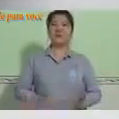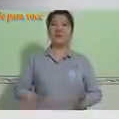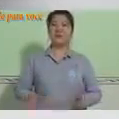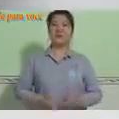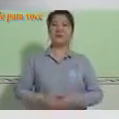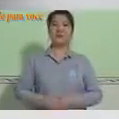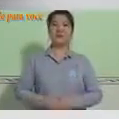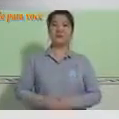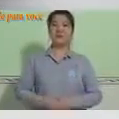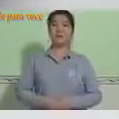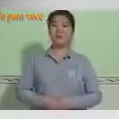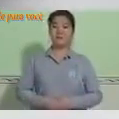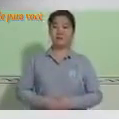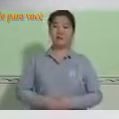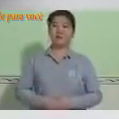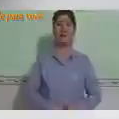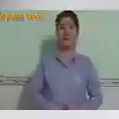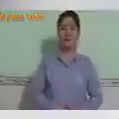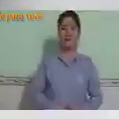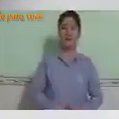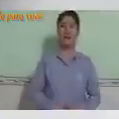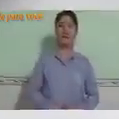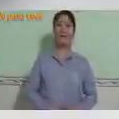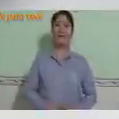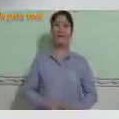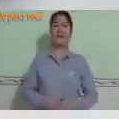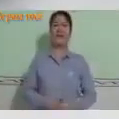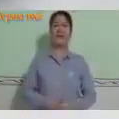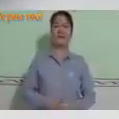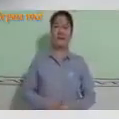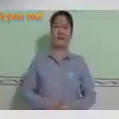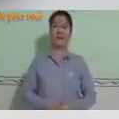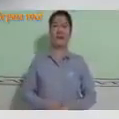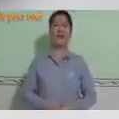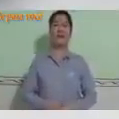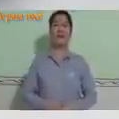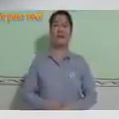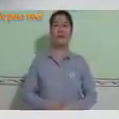Conheça os principais tipos de diarreia é o que fazer. COMO é acento agudo,